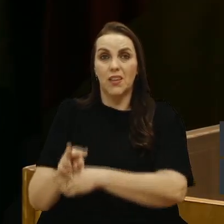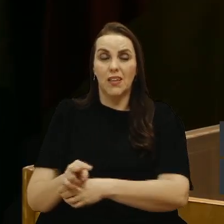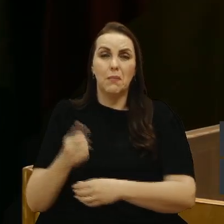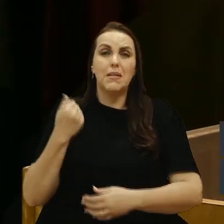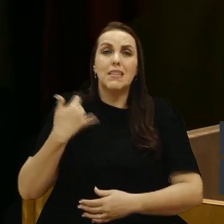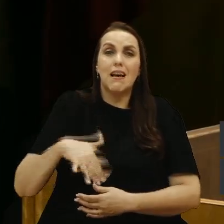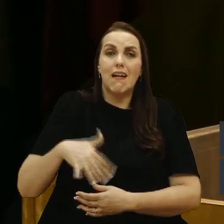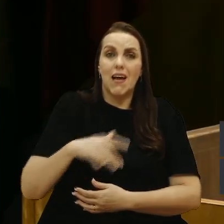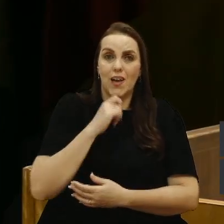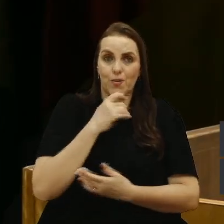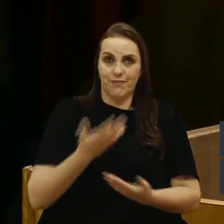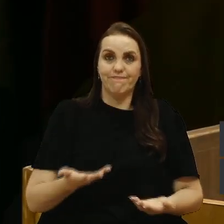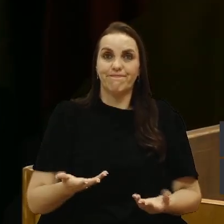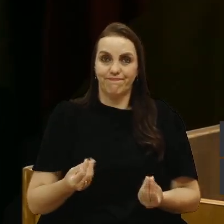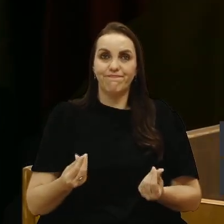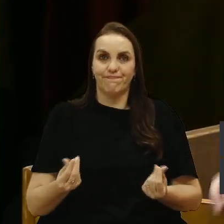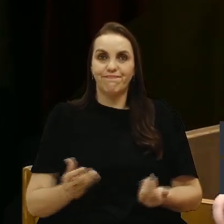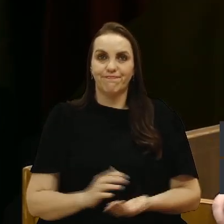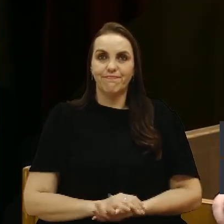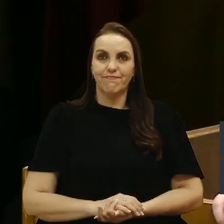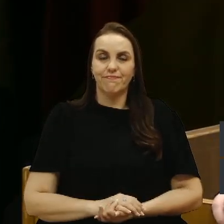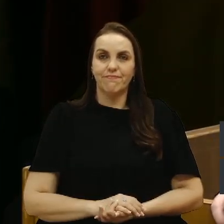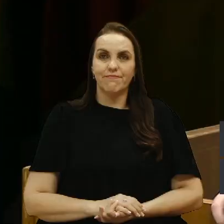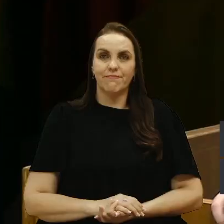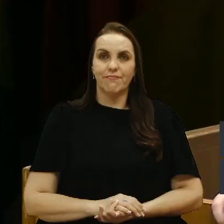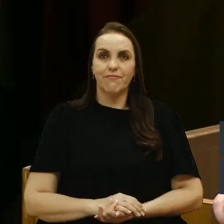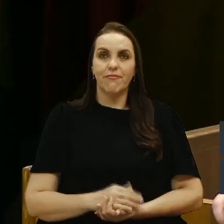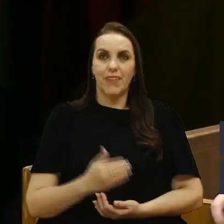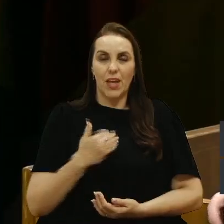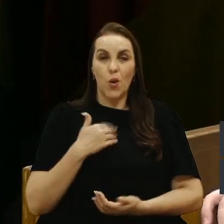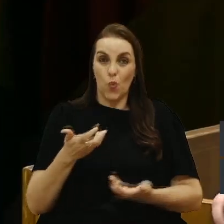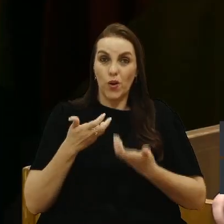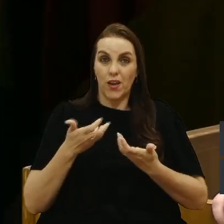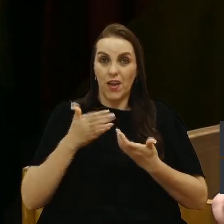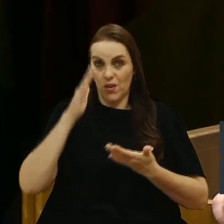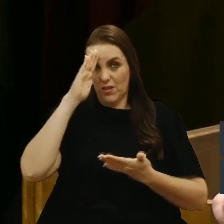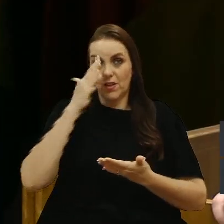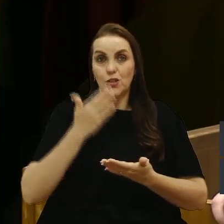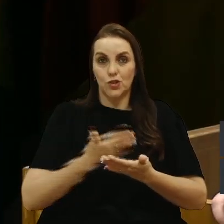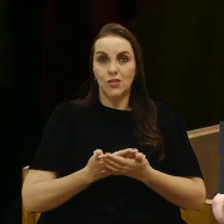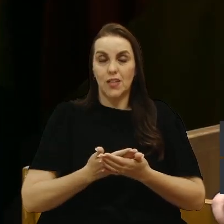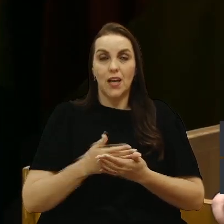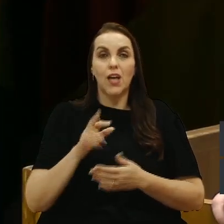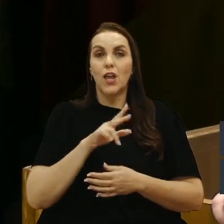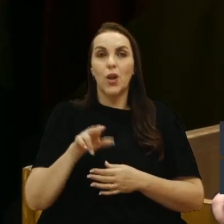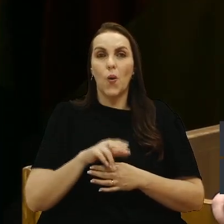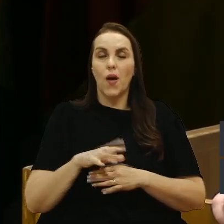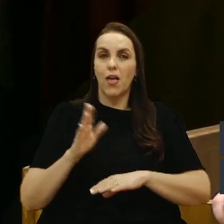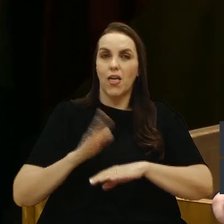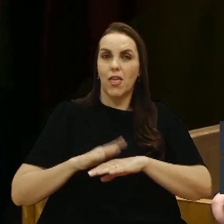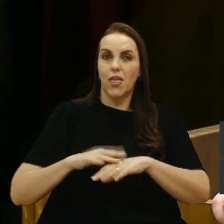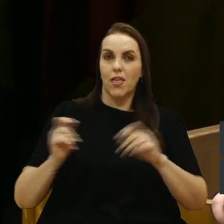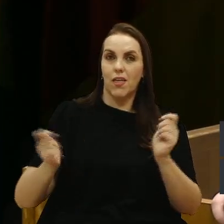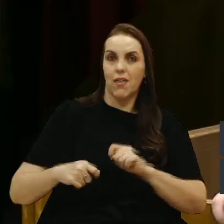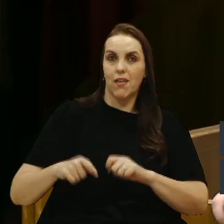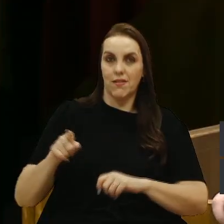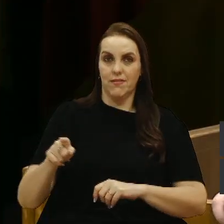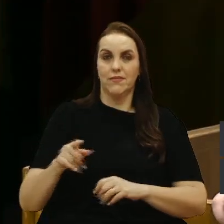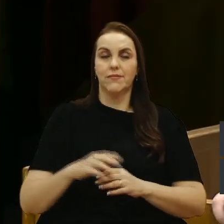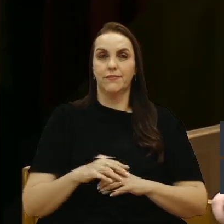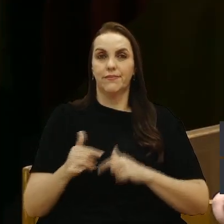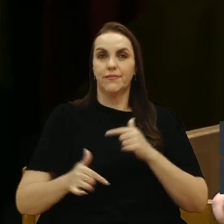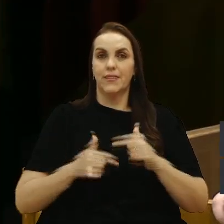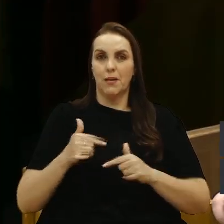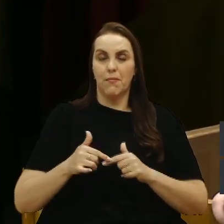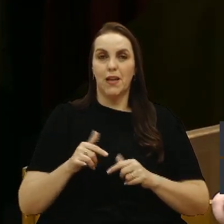município. Eu tendo a acreditar que não é por mera incompetência que o exercício da